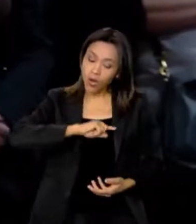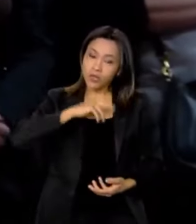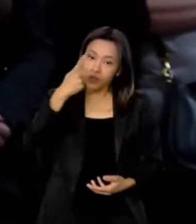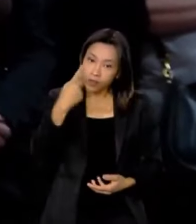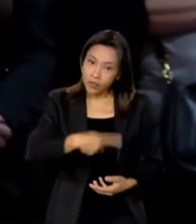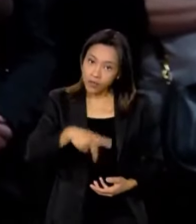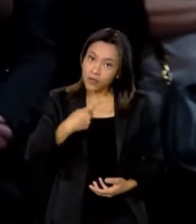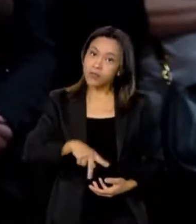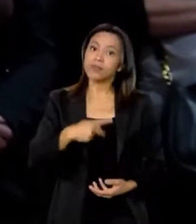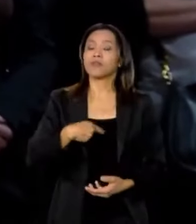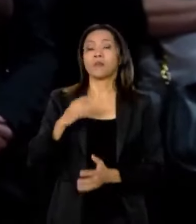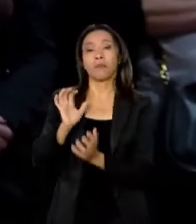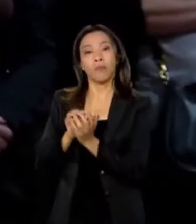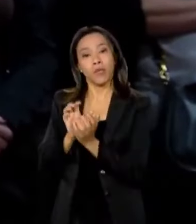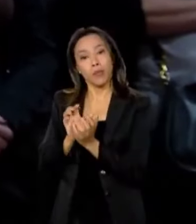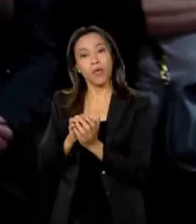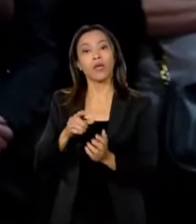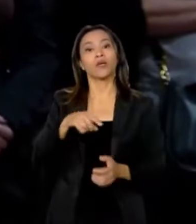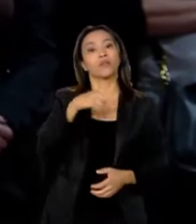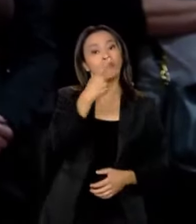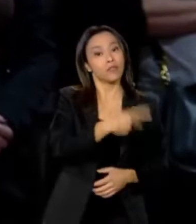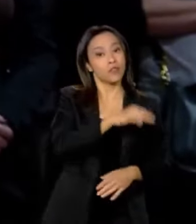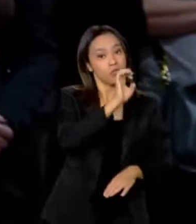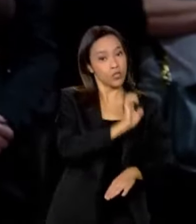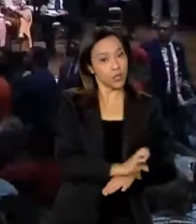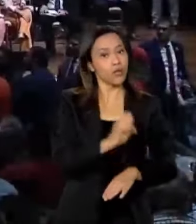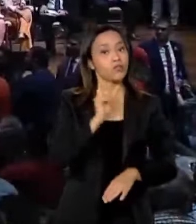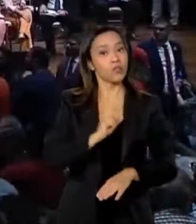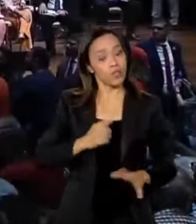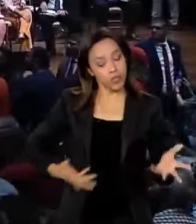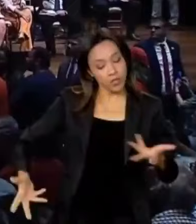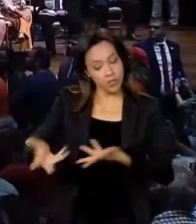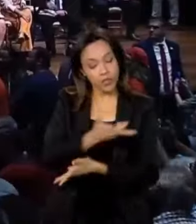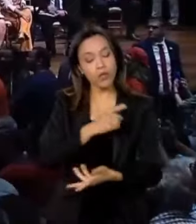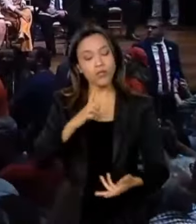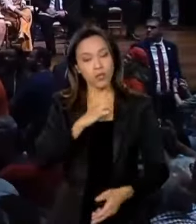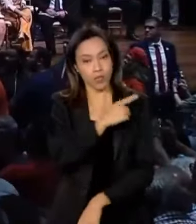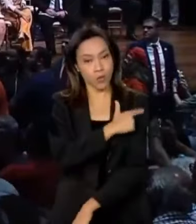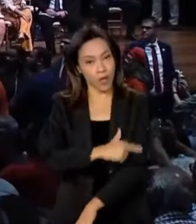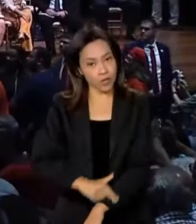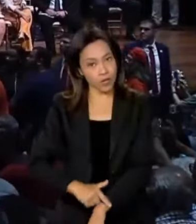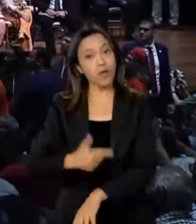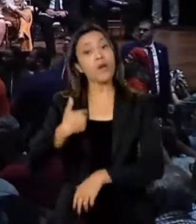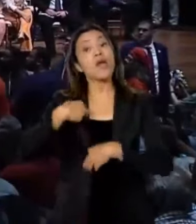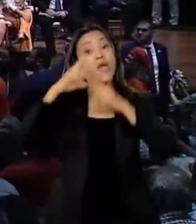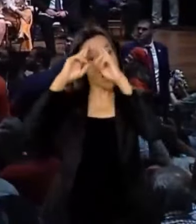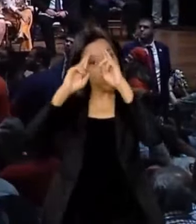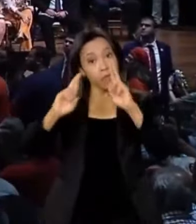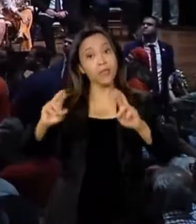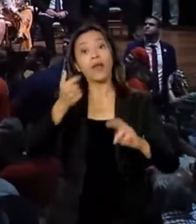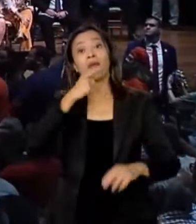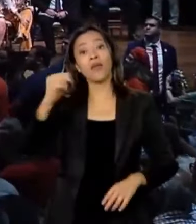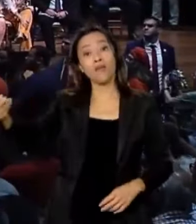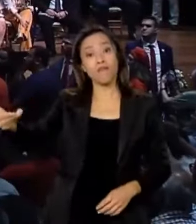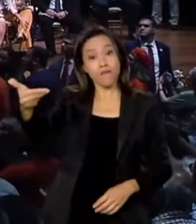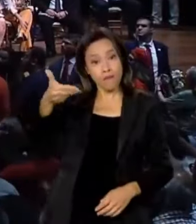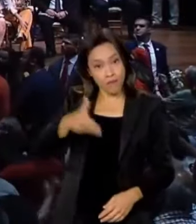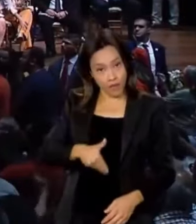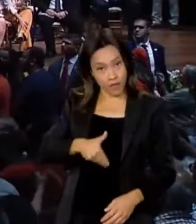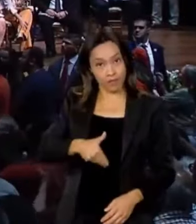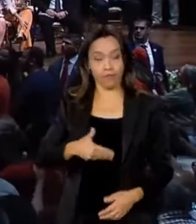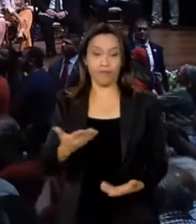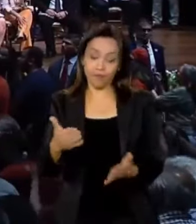pernambucanos e mineiros, somos muito gentis, a gente tem que respeitar quem vem na nossa casa. Por isso, pode falar,